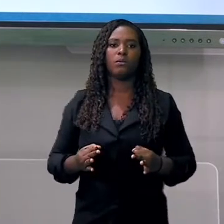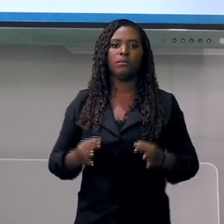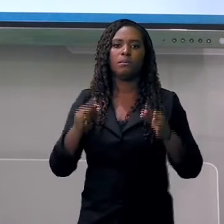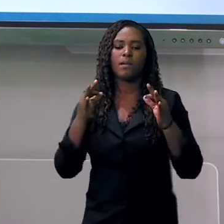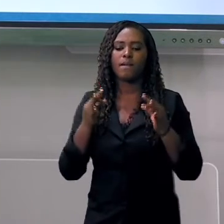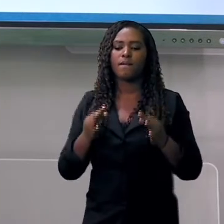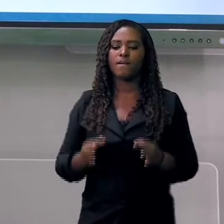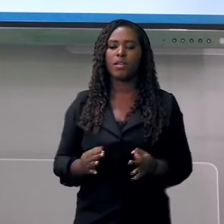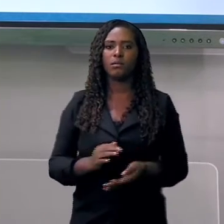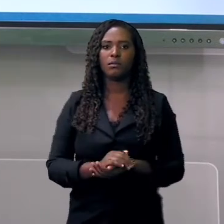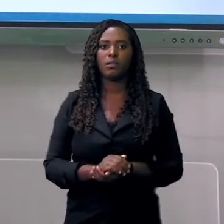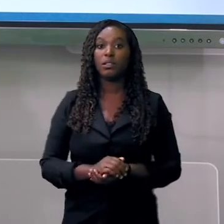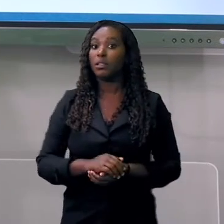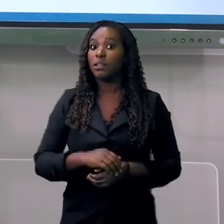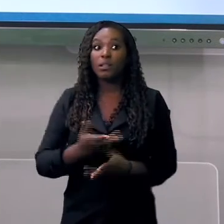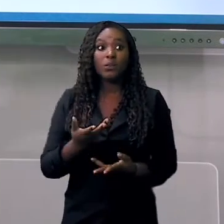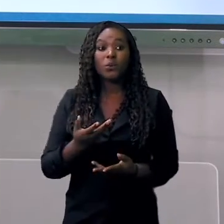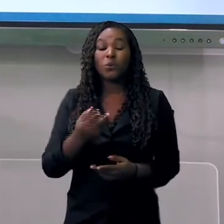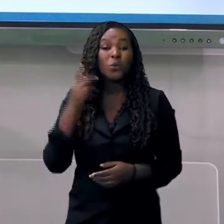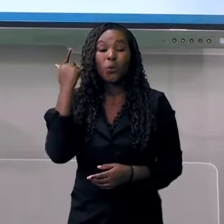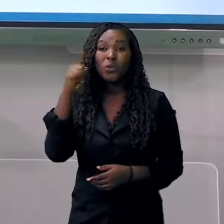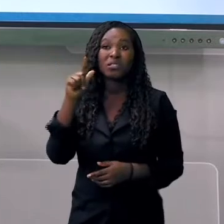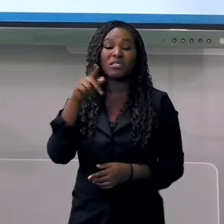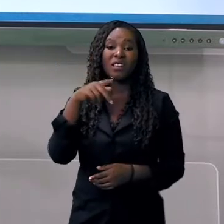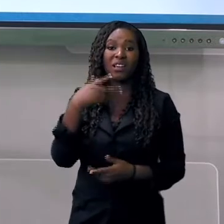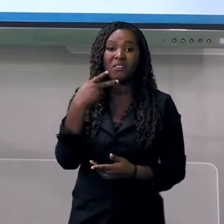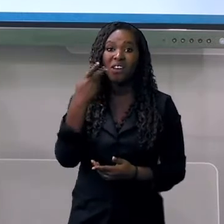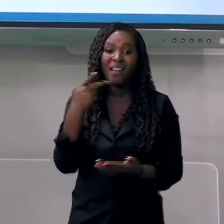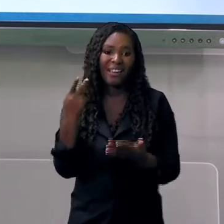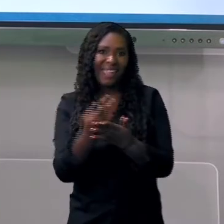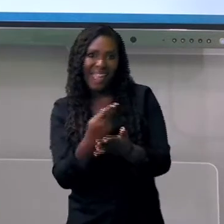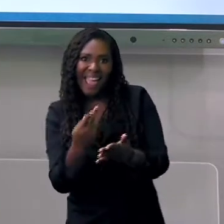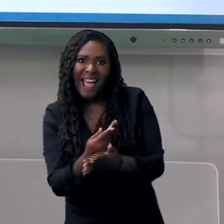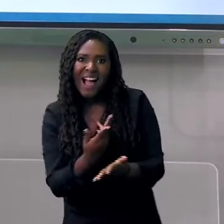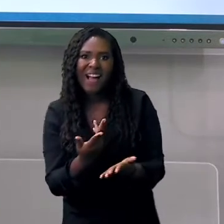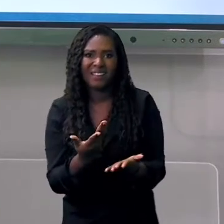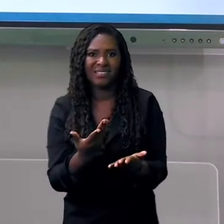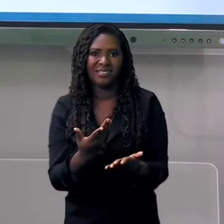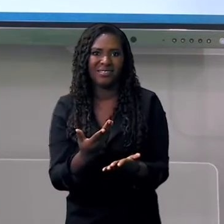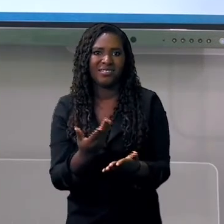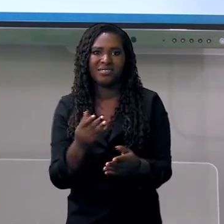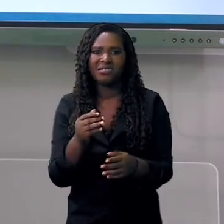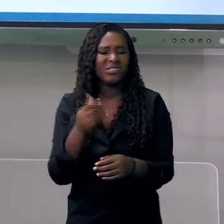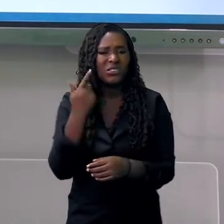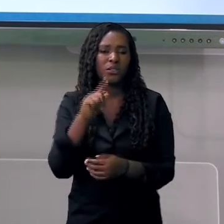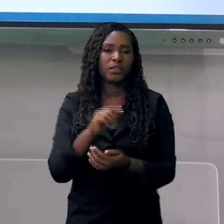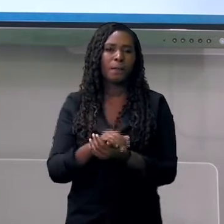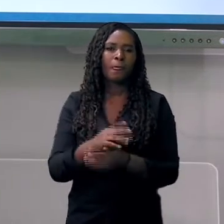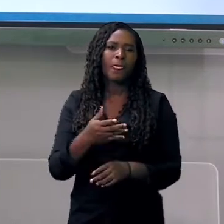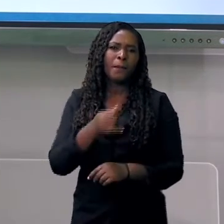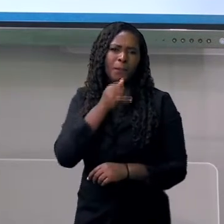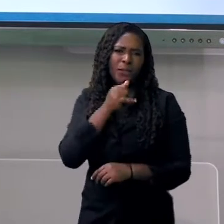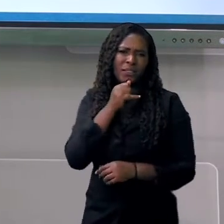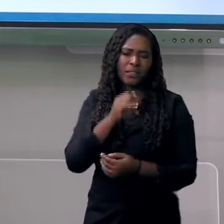insegura. Vamos ver um exemplo. Quando uma criança diz, estou cansada de ser boazinha, mas eu